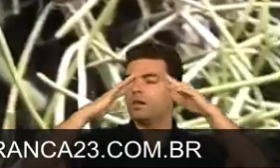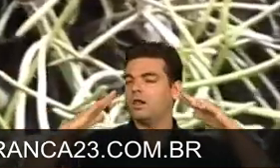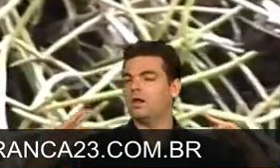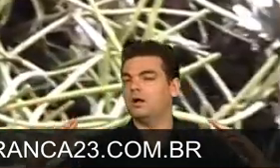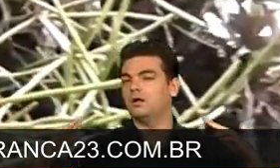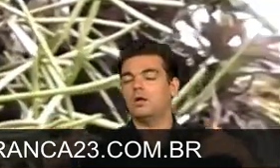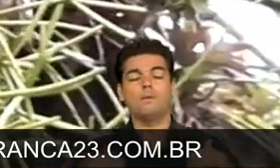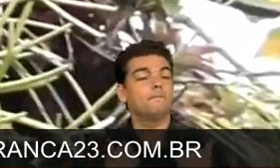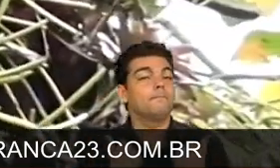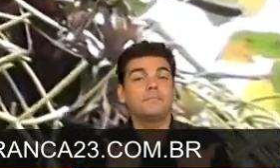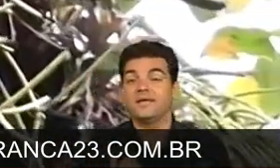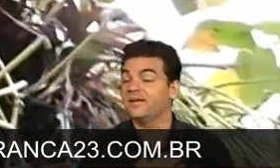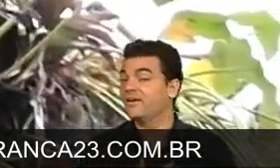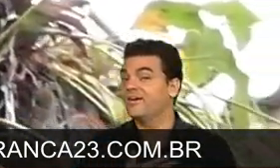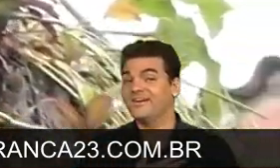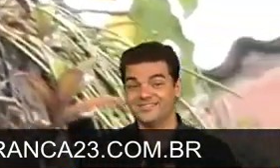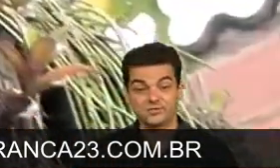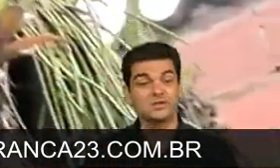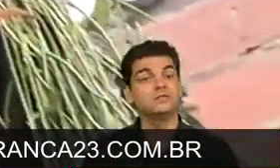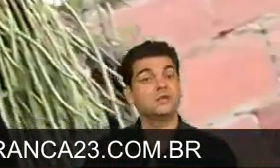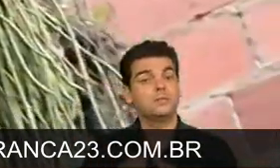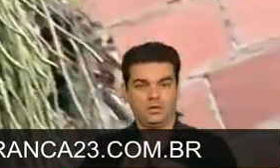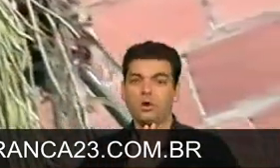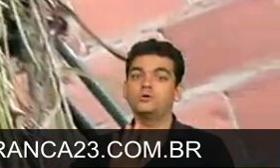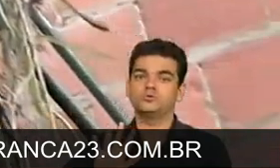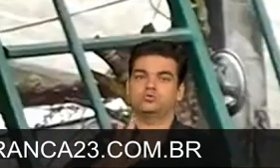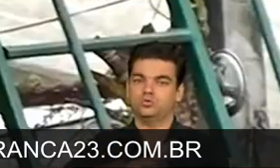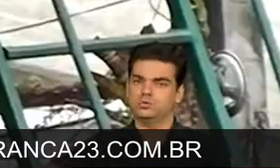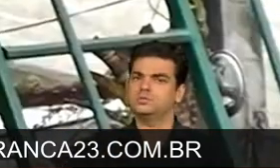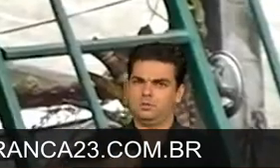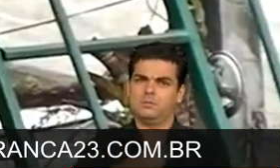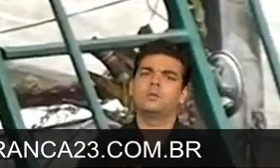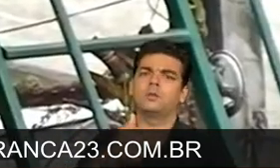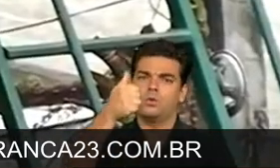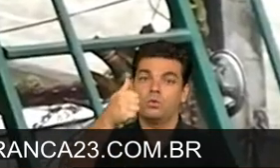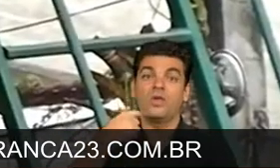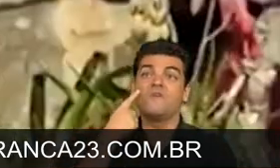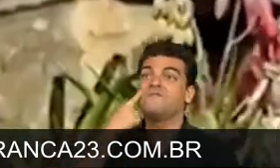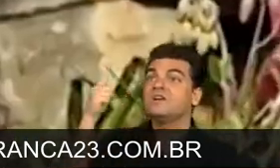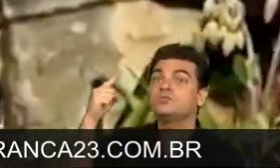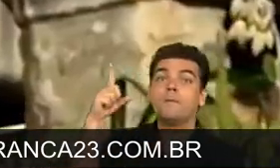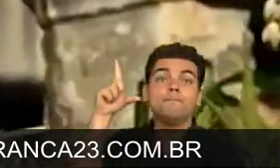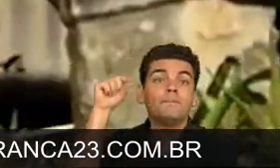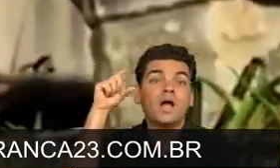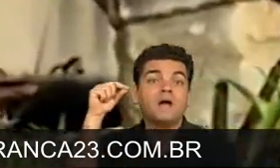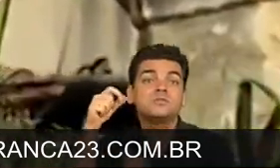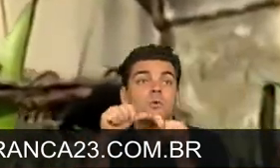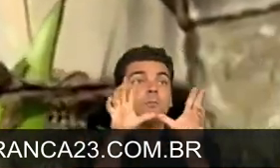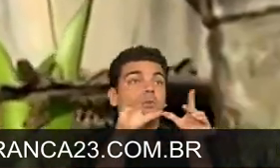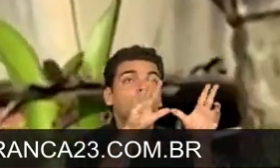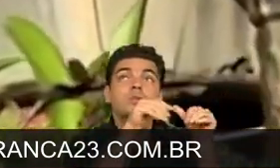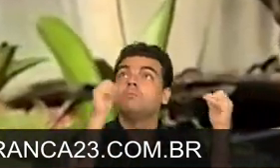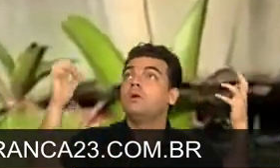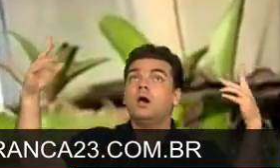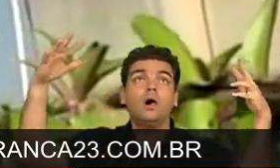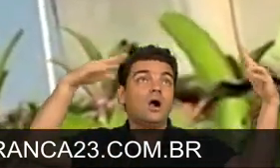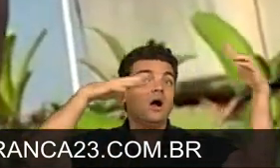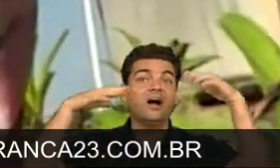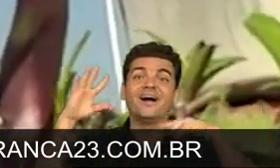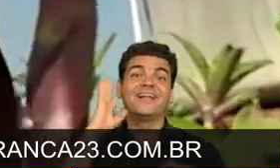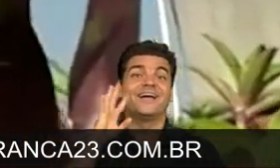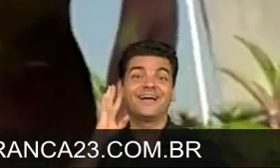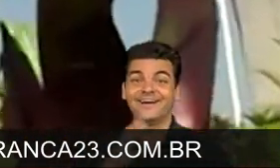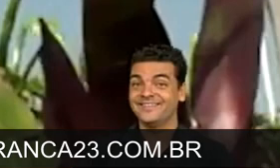qualidade de vida. Com isso também eu ajudo o ecossistema, eu noto pássaros e borboletas aqui. E hoje